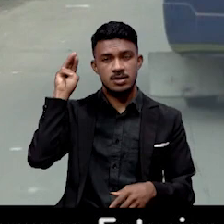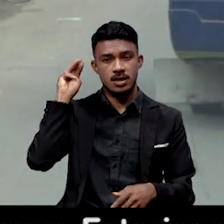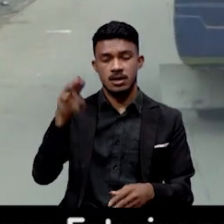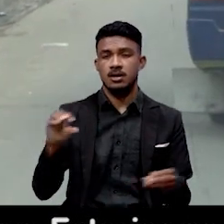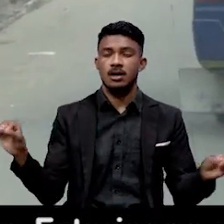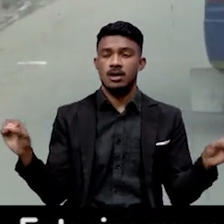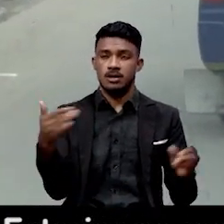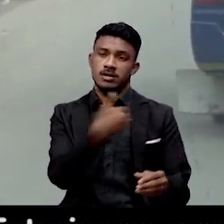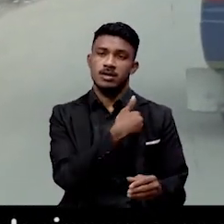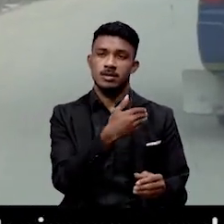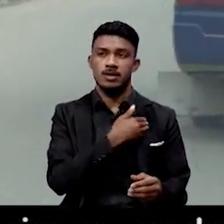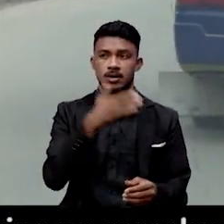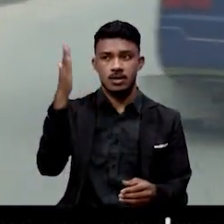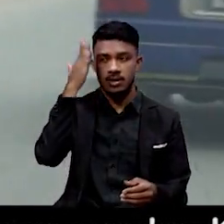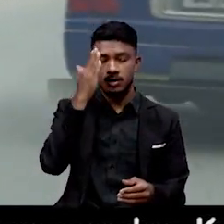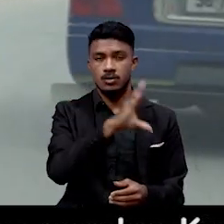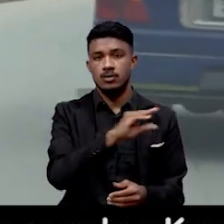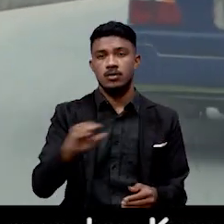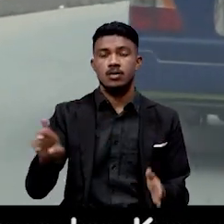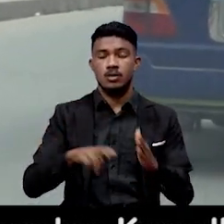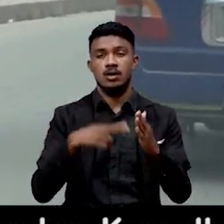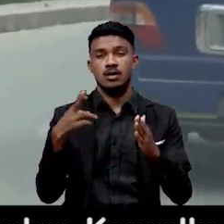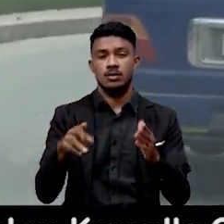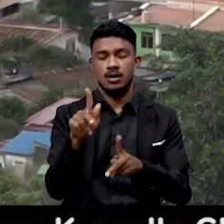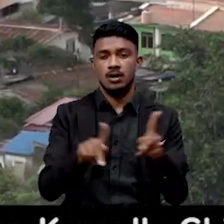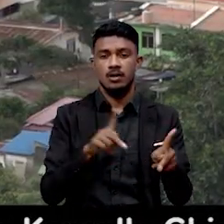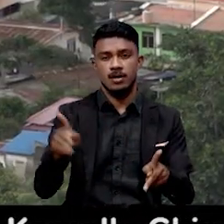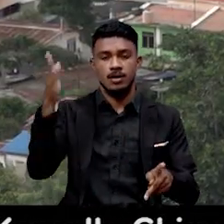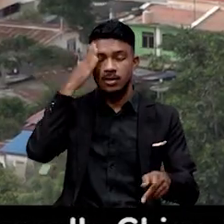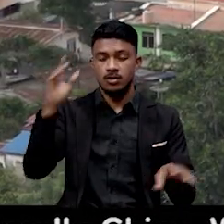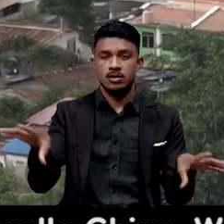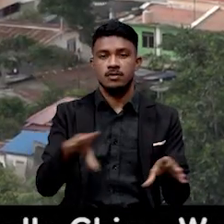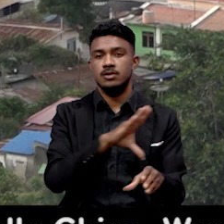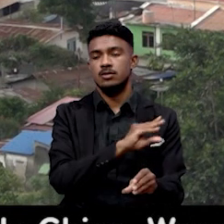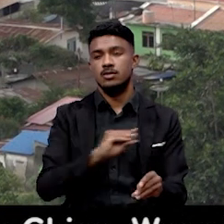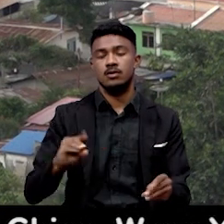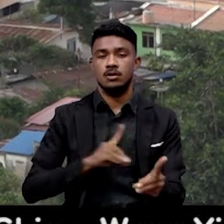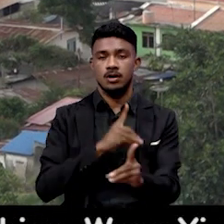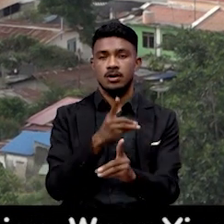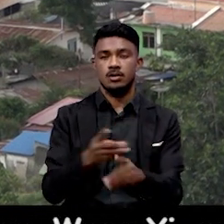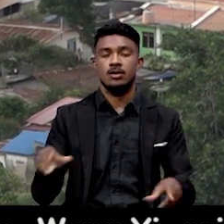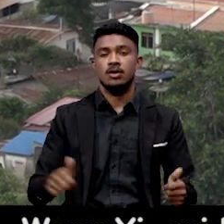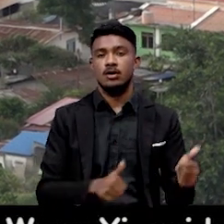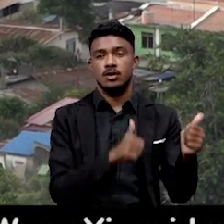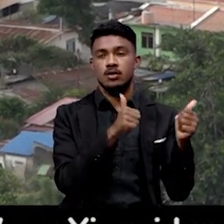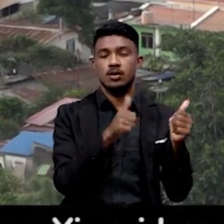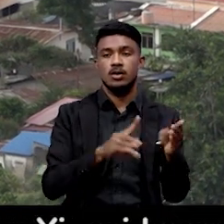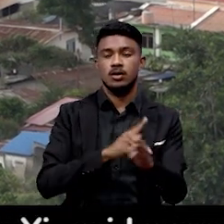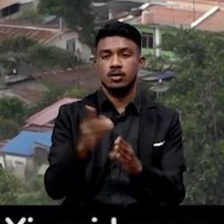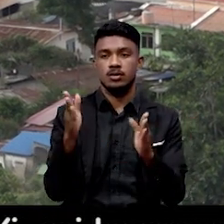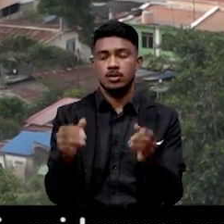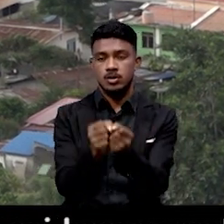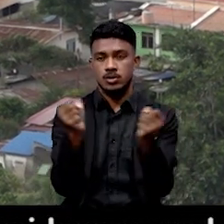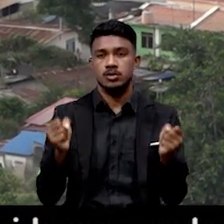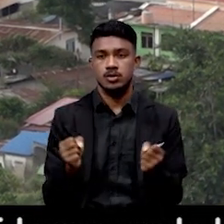sedau consciencializa no regula povo atu atene dever no direito. Tuir autoridade lokal suku Madohi